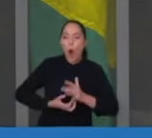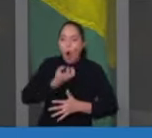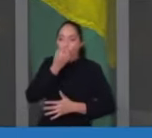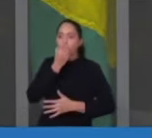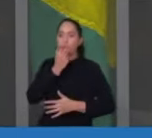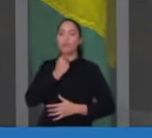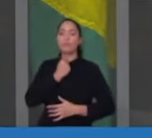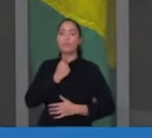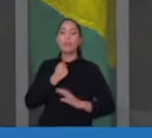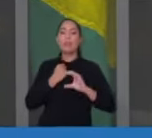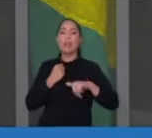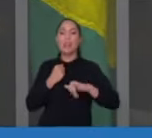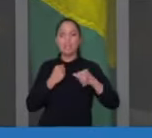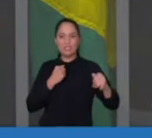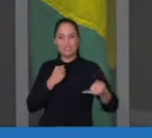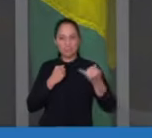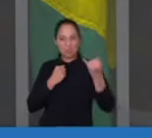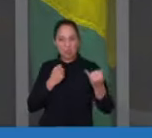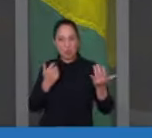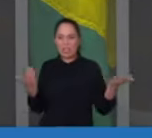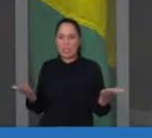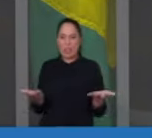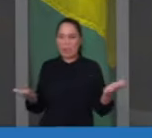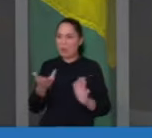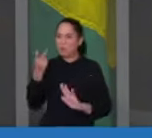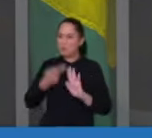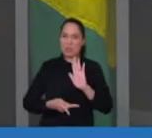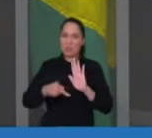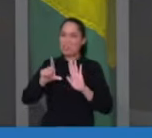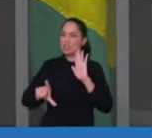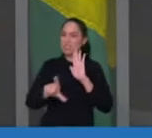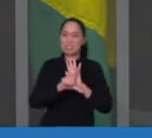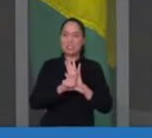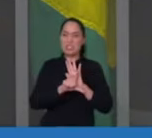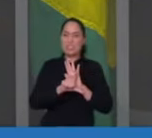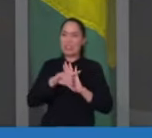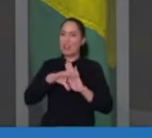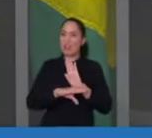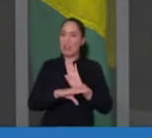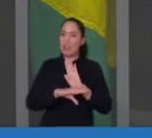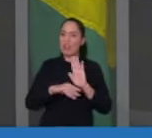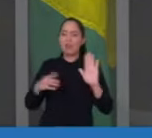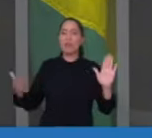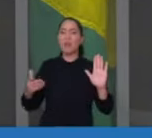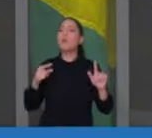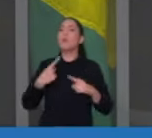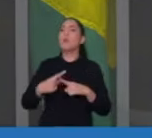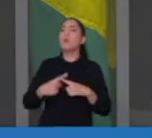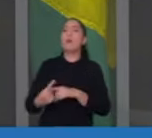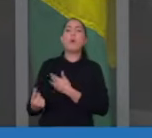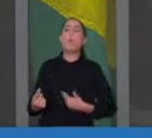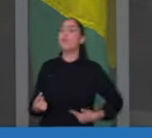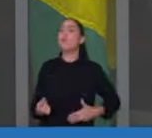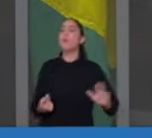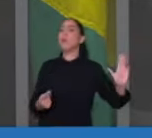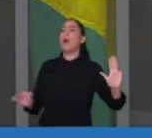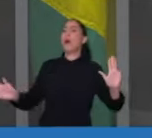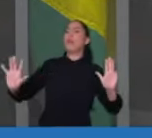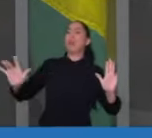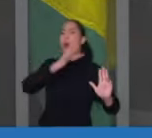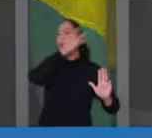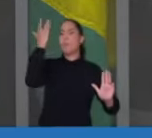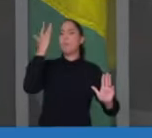CNJ, e o presidente da Câmara não pauta o projeto porque o governo é contra, porque o governo Lula diz que não, temos que tratar essas